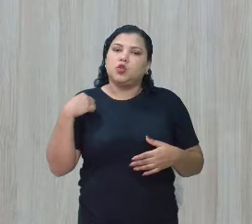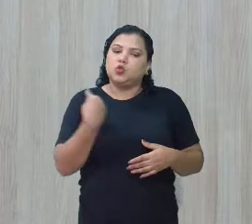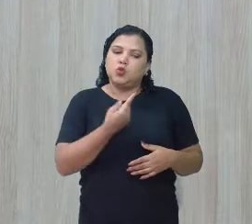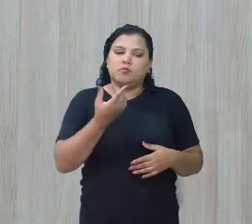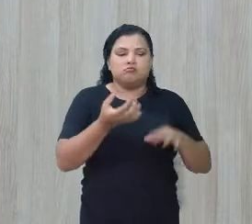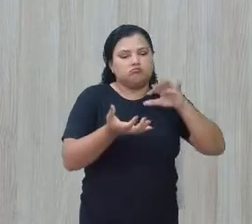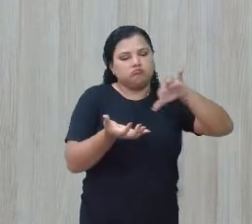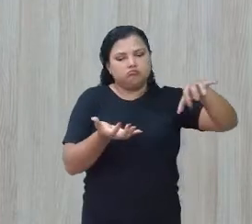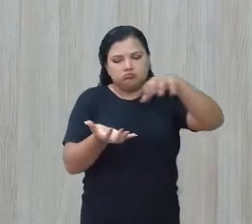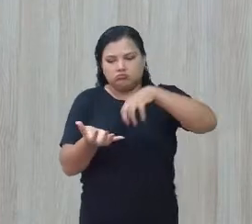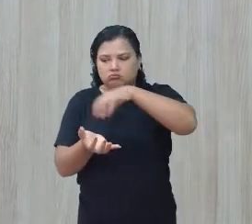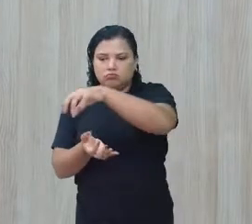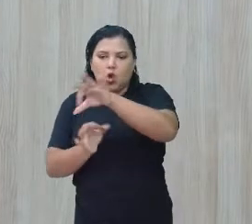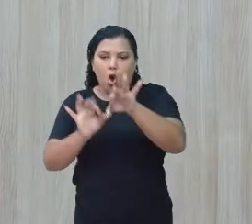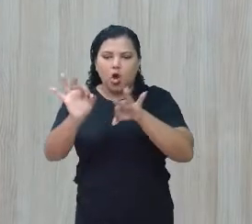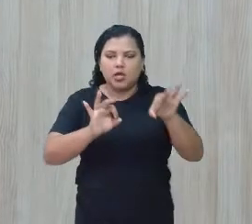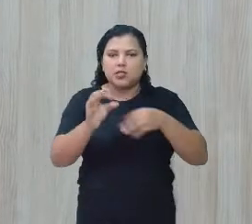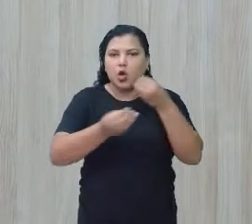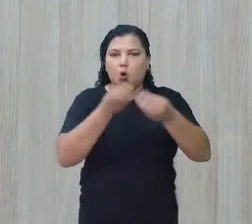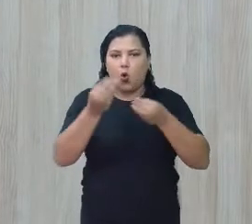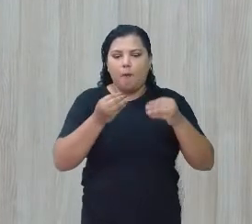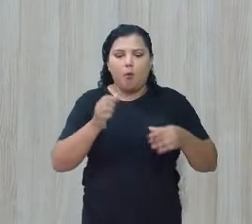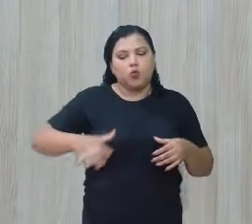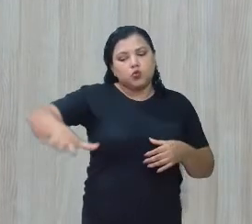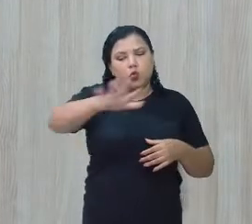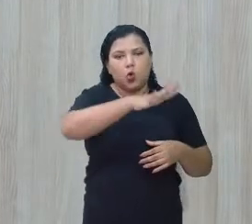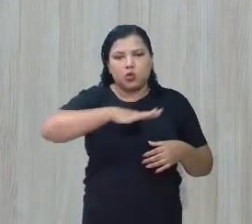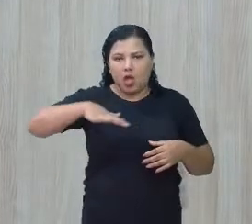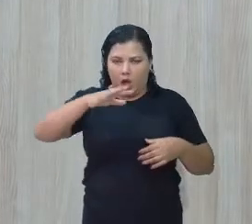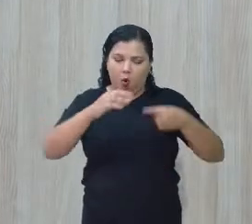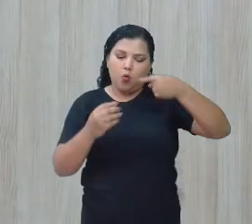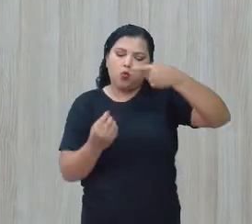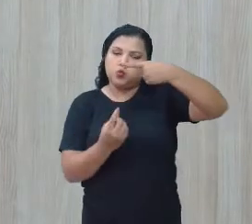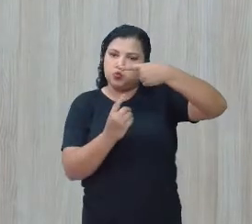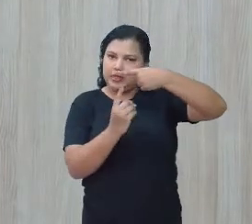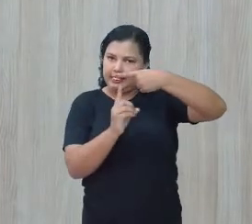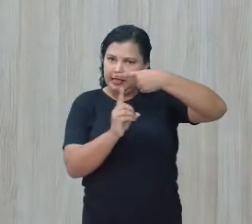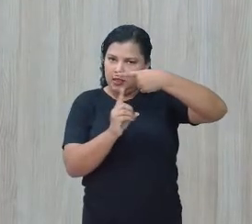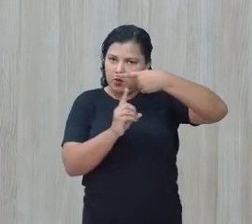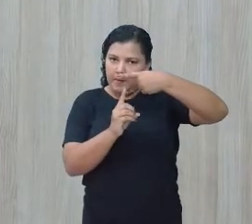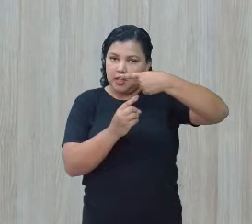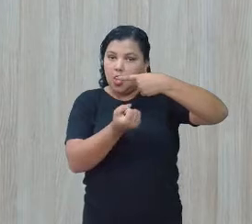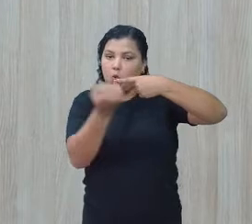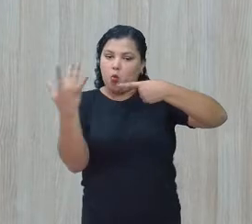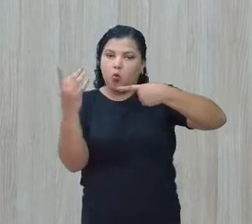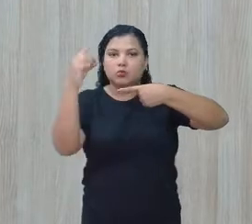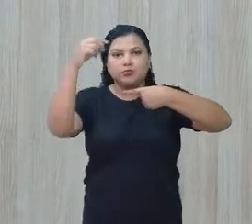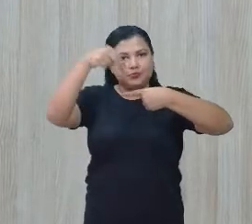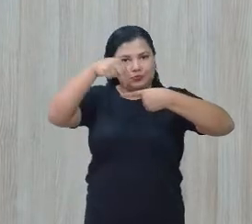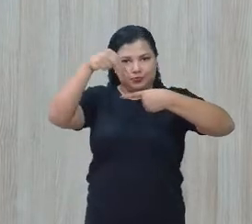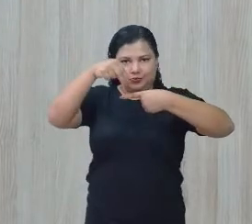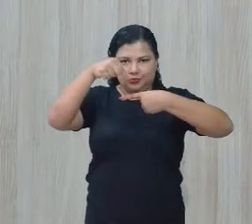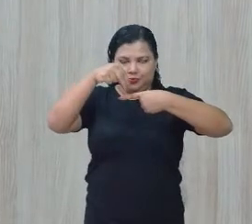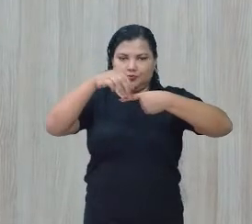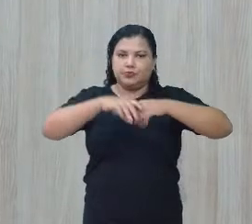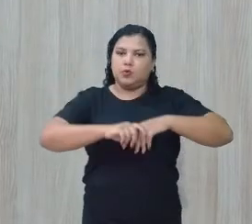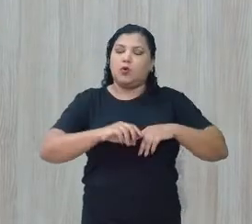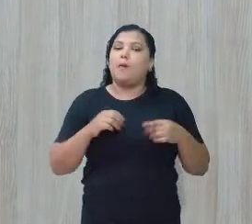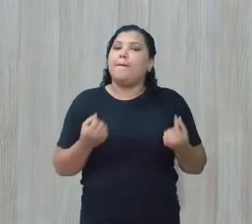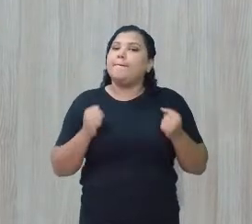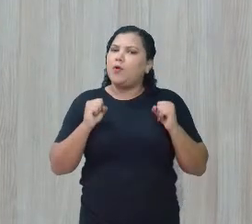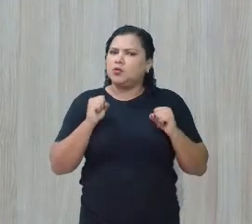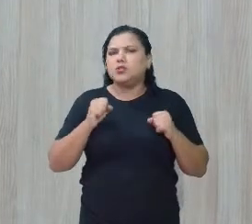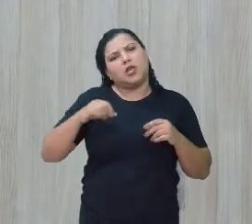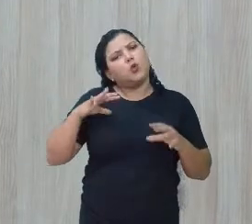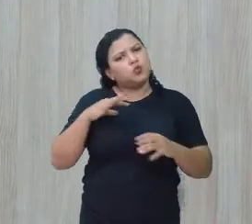como posicionar isso, né? O total fica no denominador e essa quantidade que a gente vai observar fica no numerador, podendo ser o